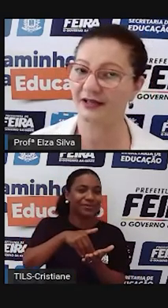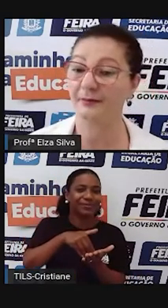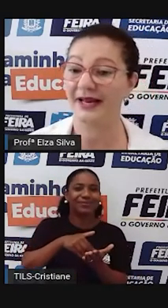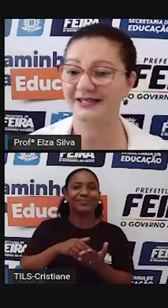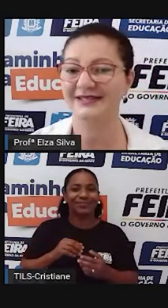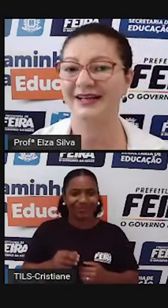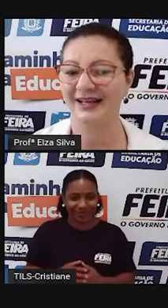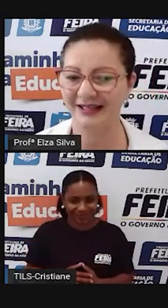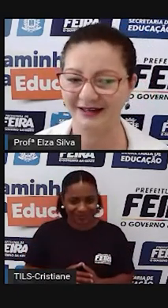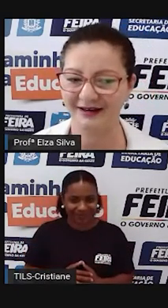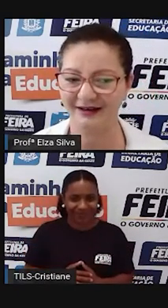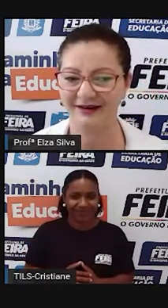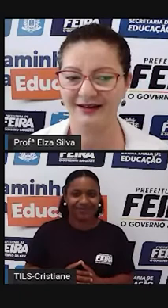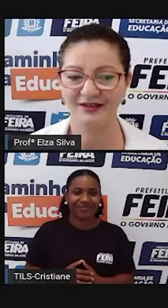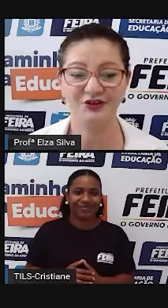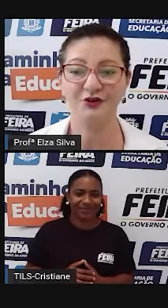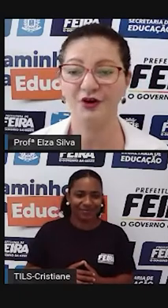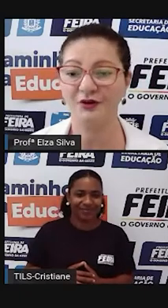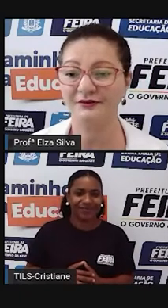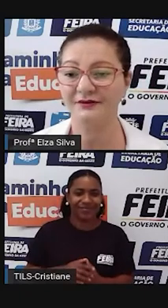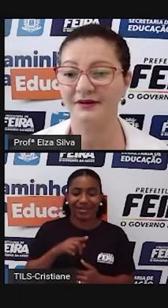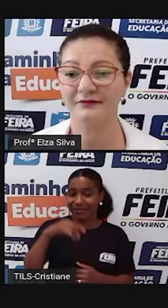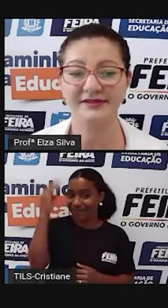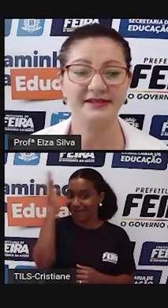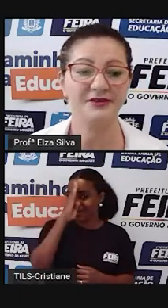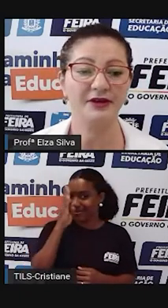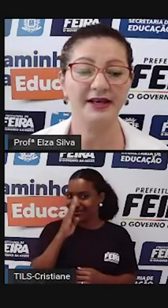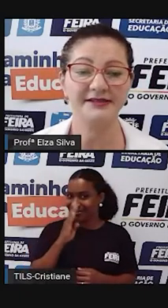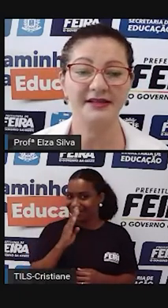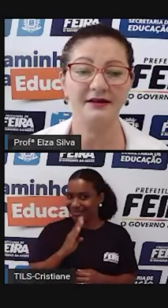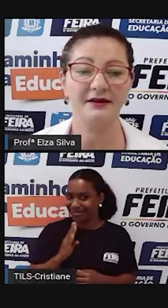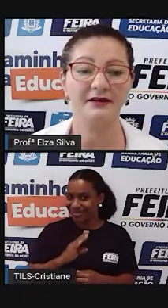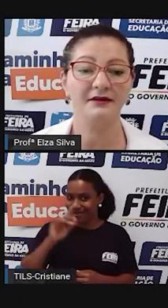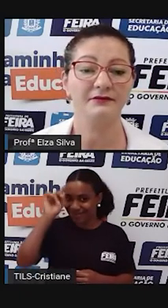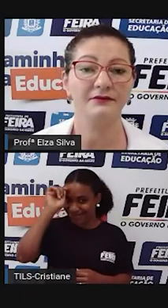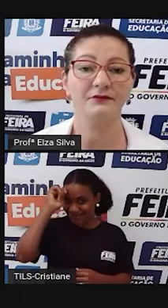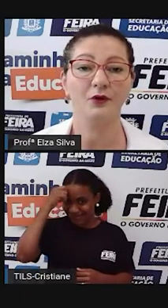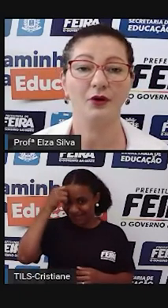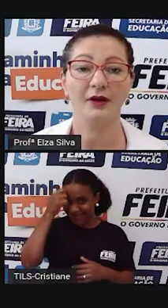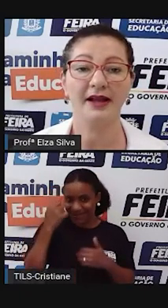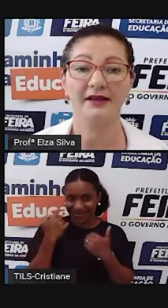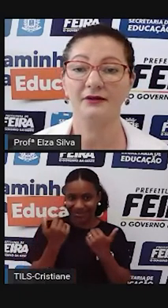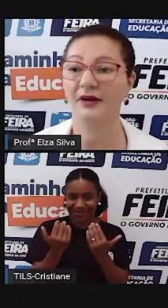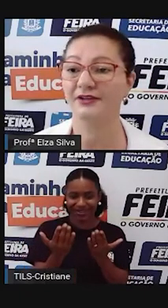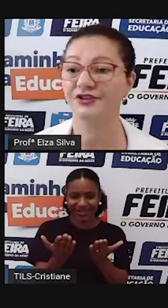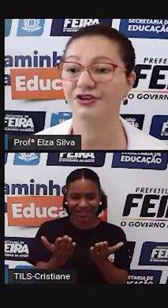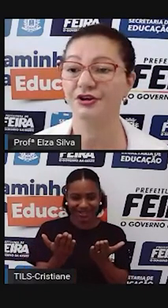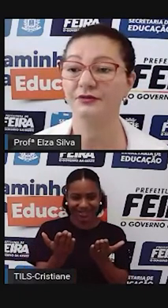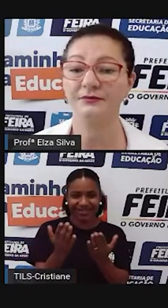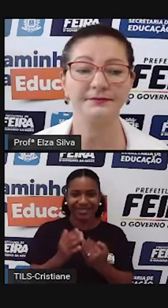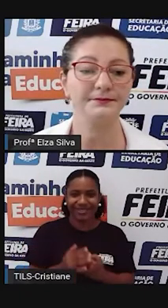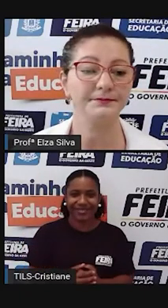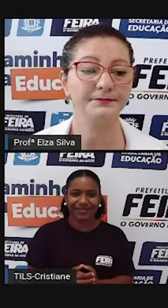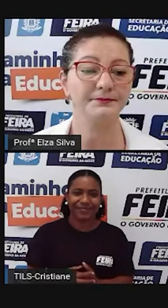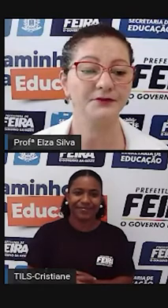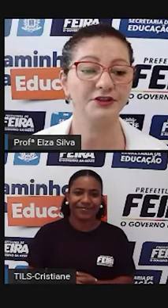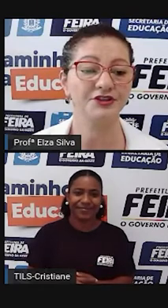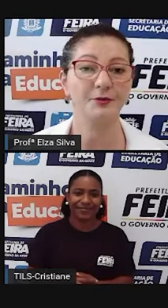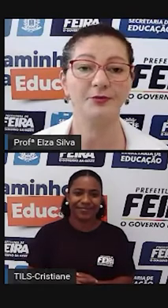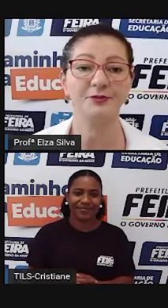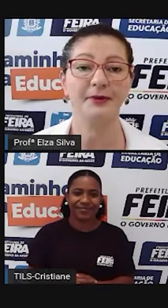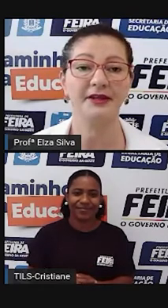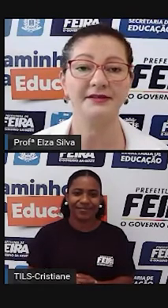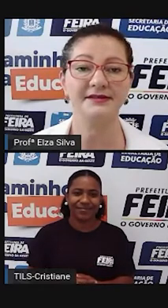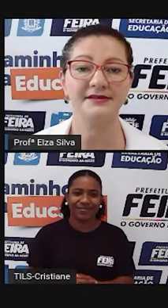personalidade negra brasileira. Do you know? Vocês conhecem? Vou colocar aqui do ladinho.